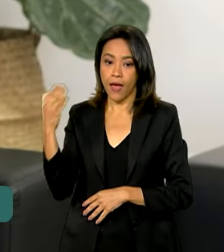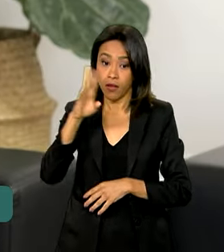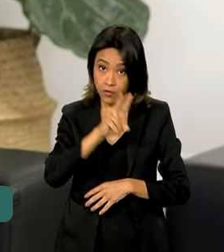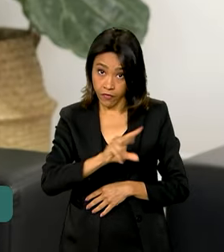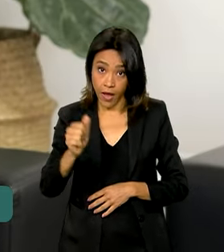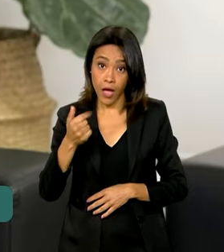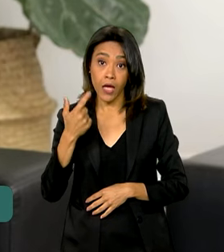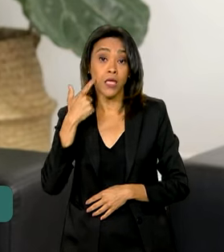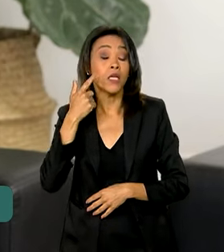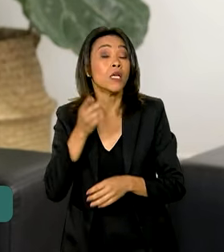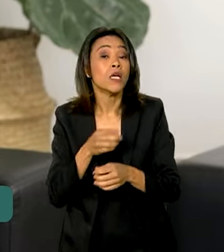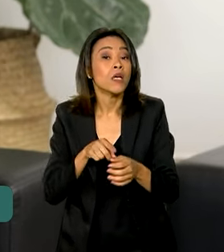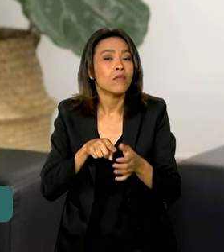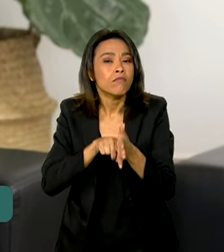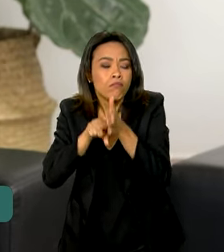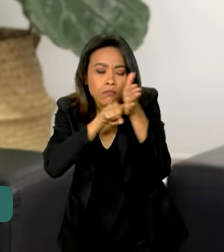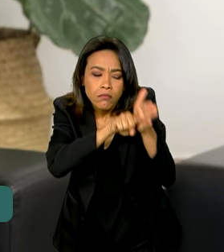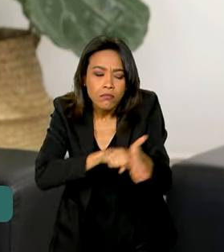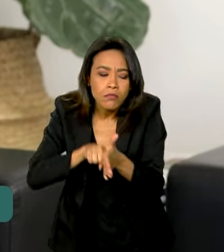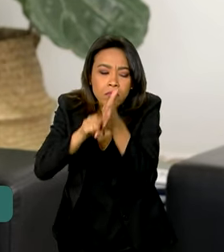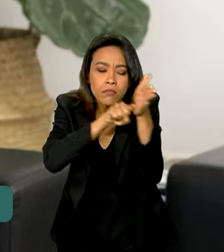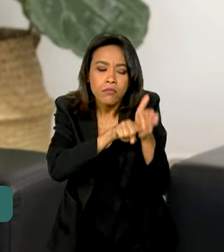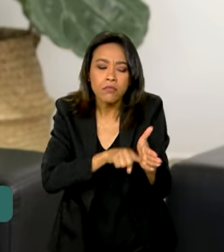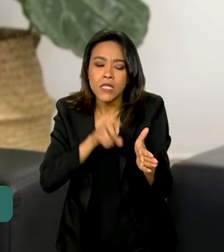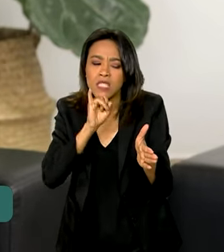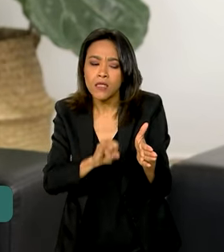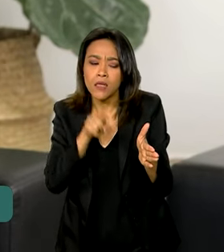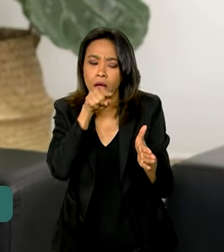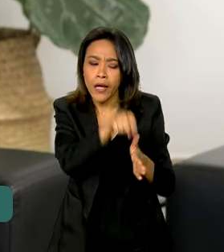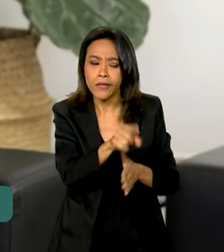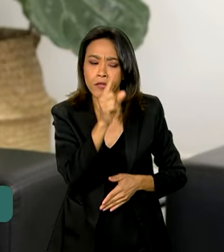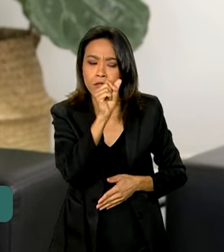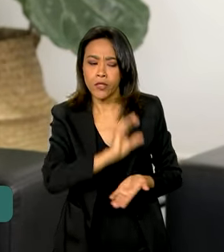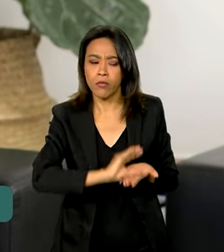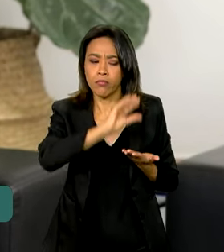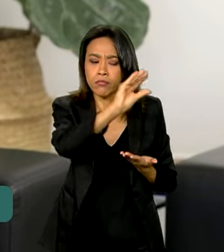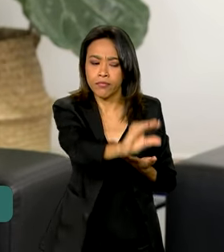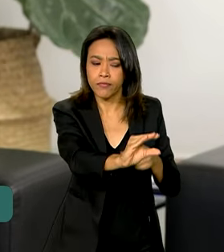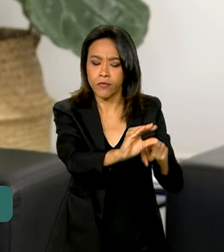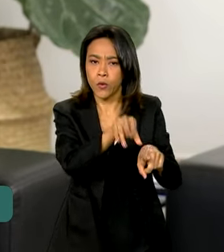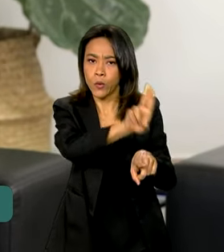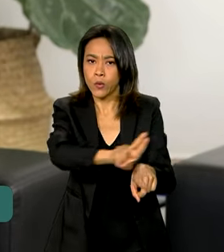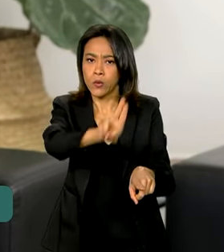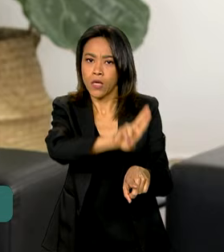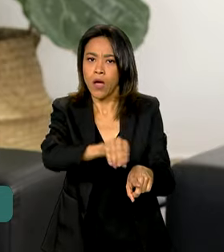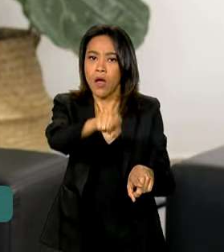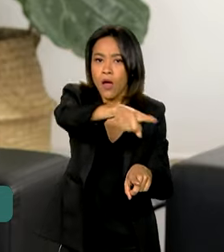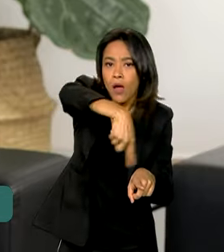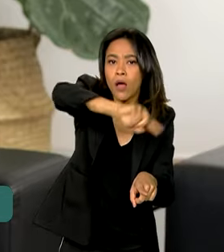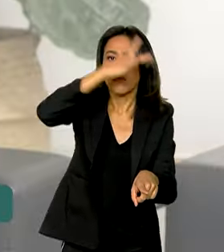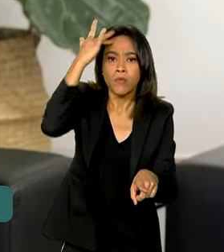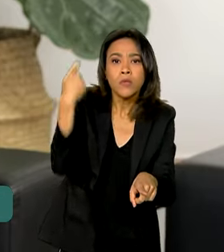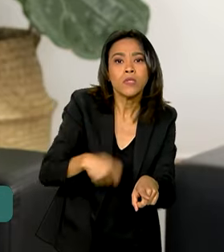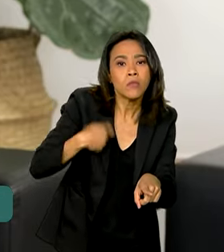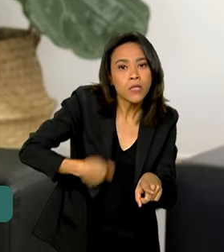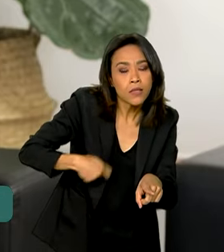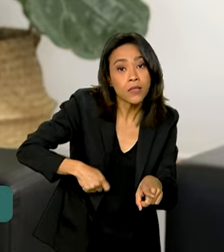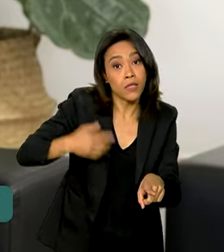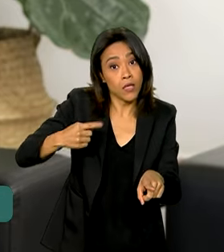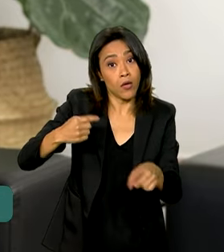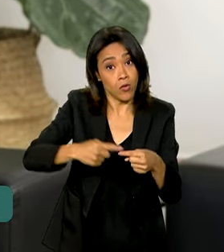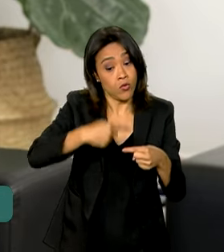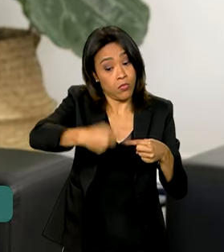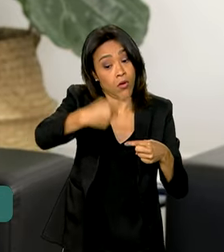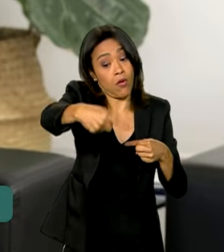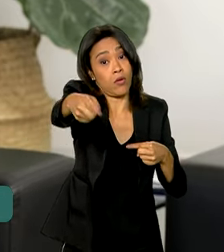verificar a efetividade da aplicação dos recursos, ou seja, se esses recursos foram destinados e aplicados para as pessoas que realmente precisam. A partir dos